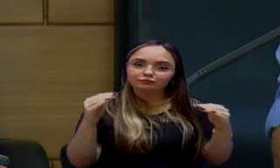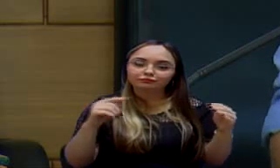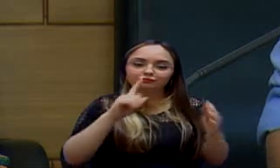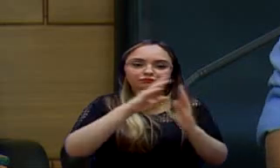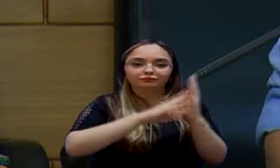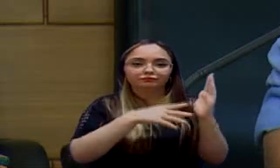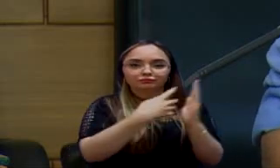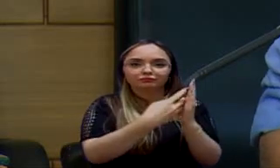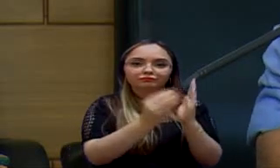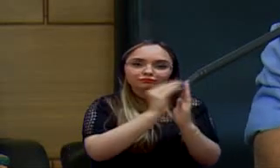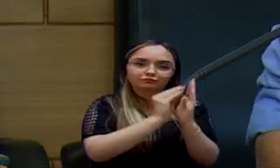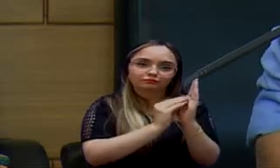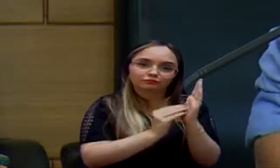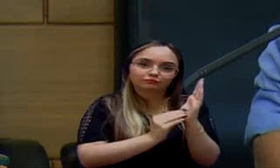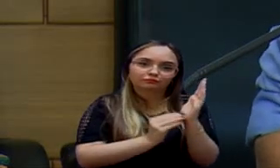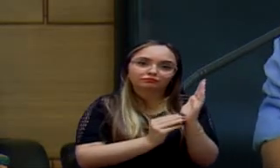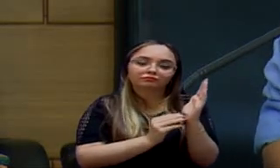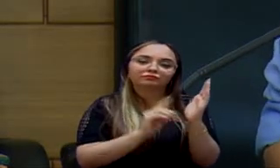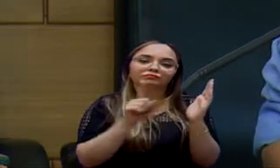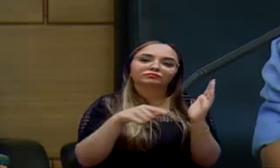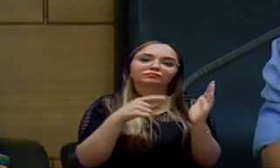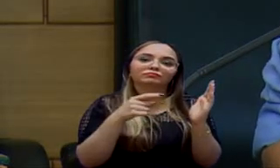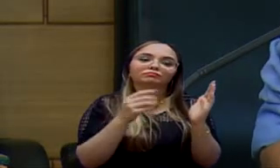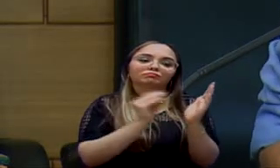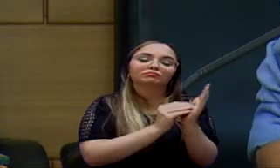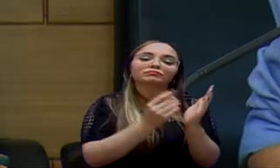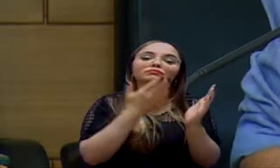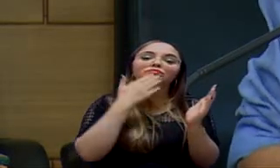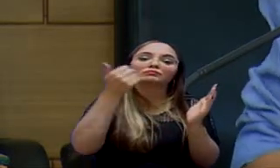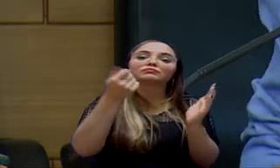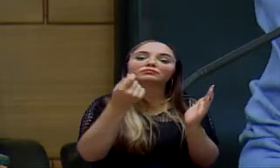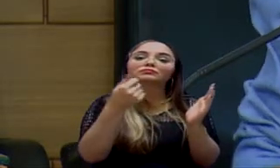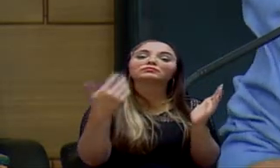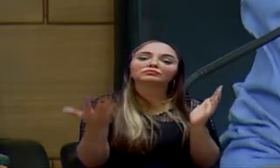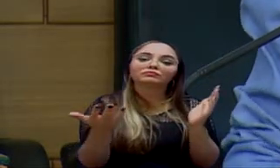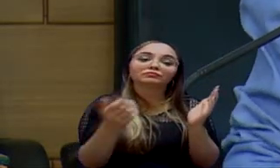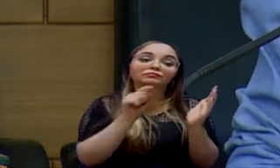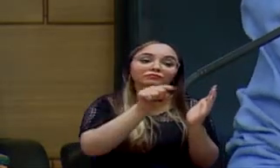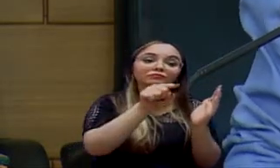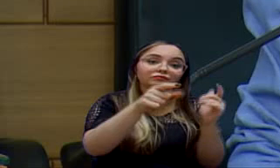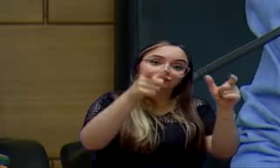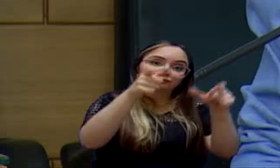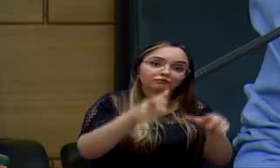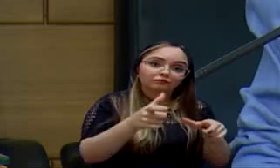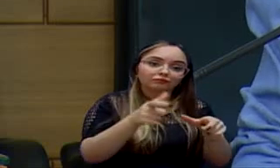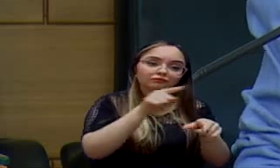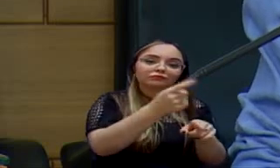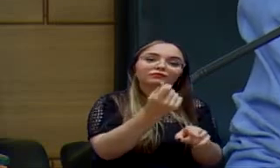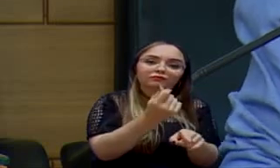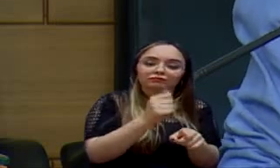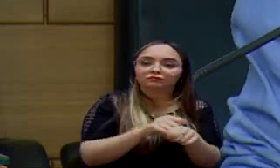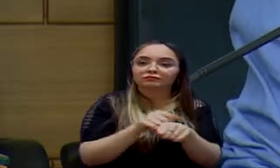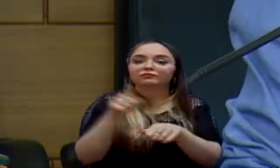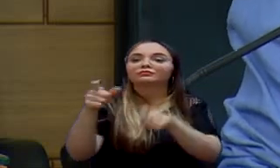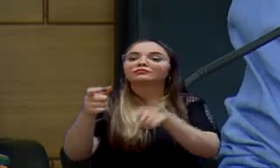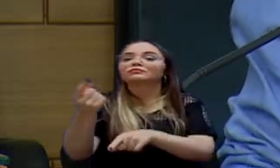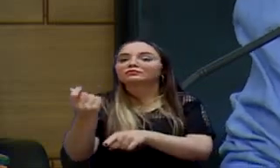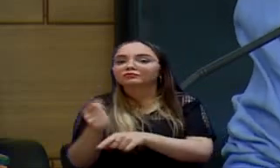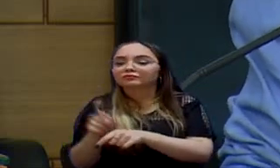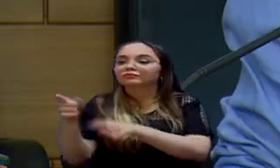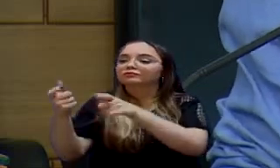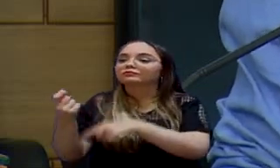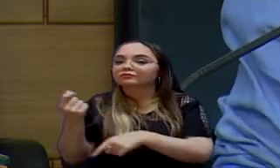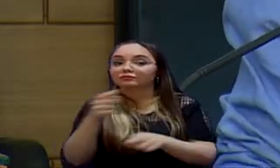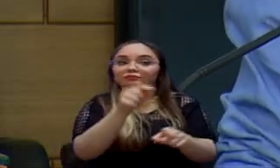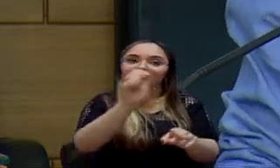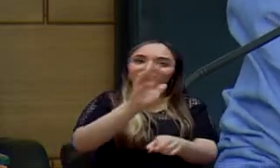numa planilha e lançamos o nosso edital com menor preço olha Fulano Diz que esse faz por tanto ciclando diz portanto